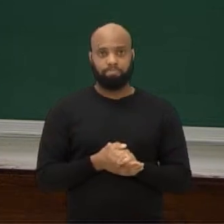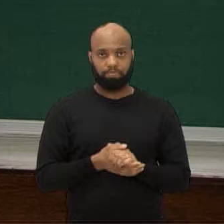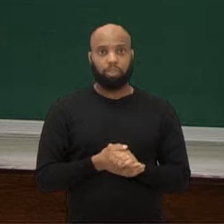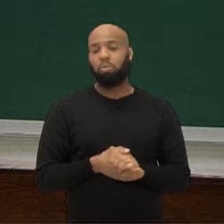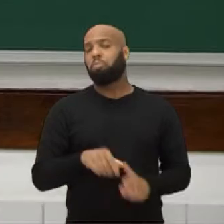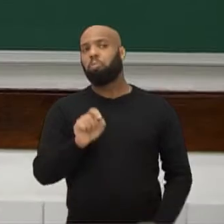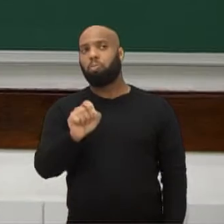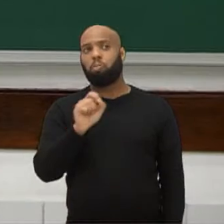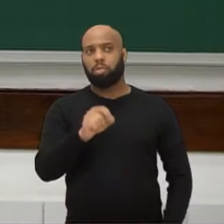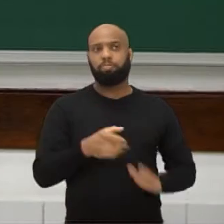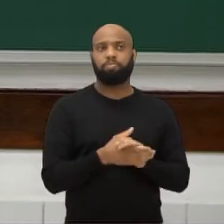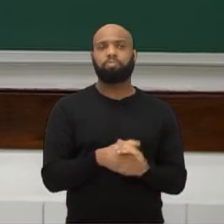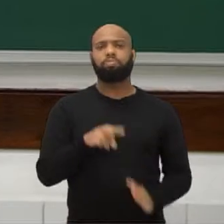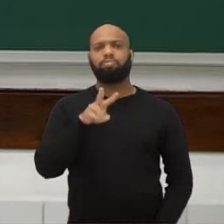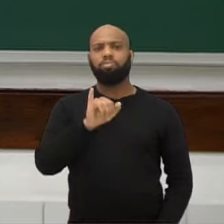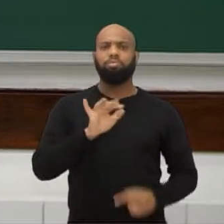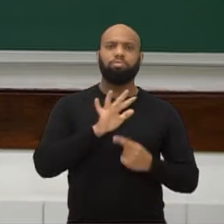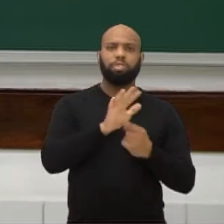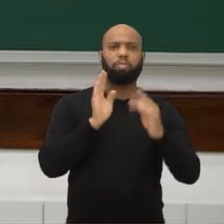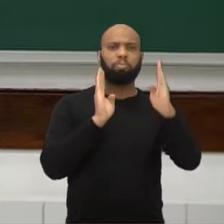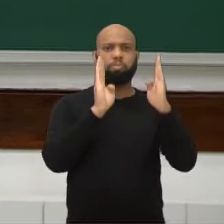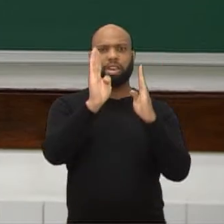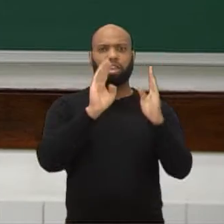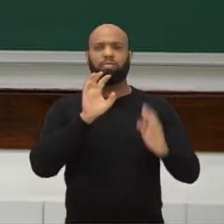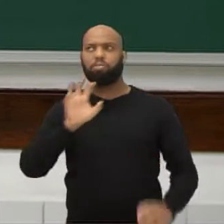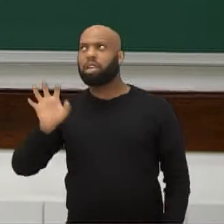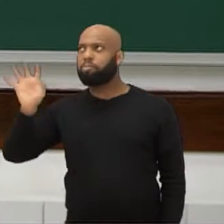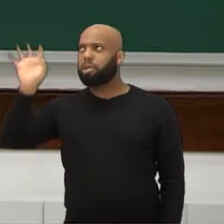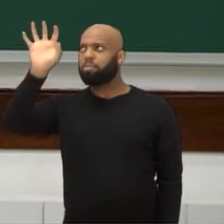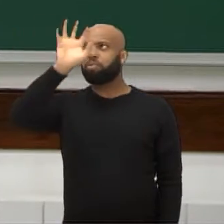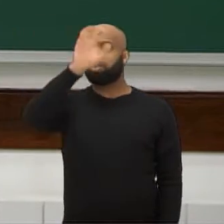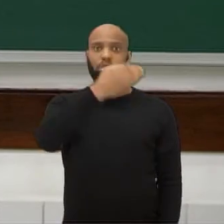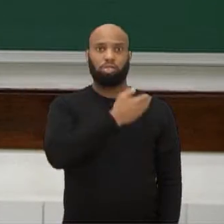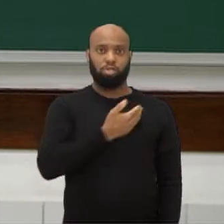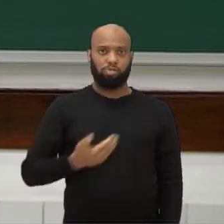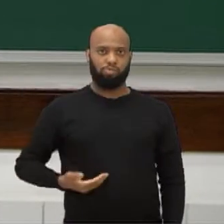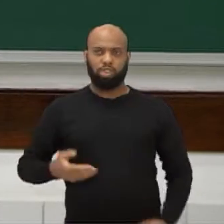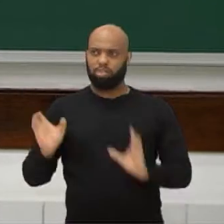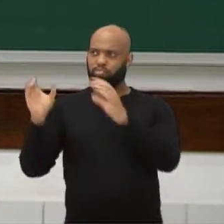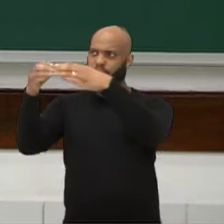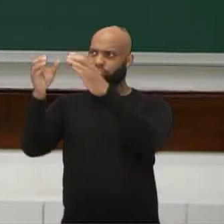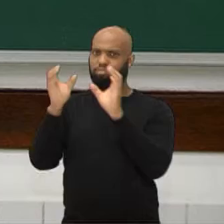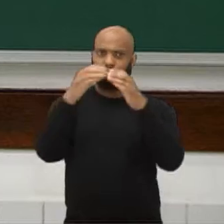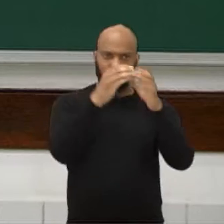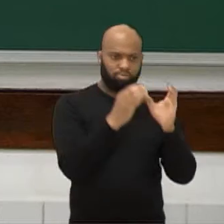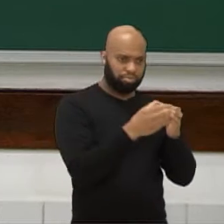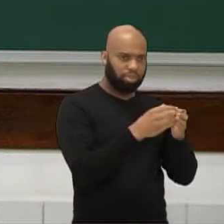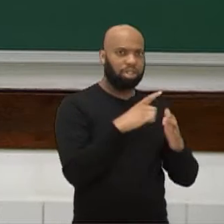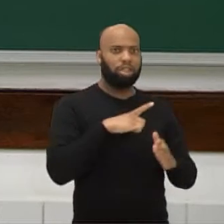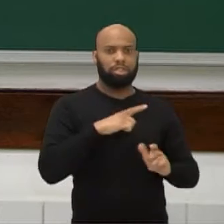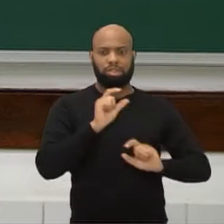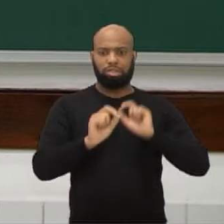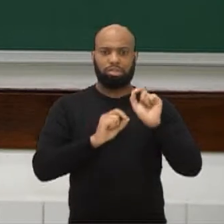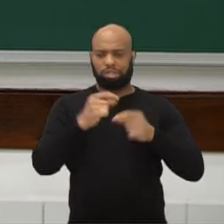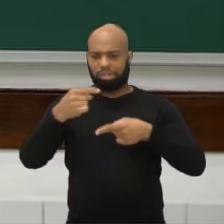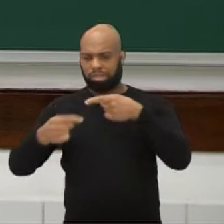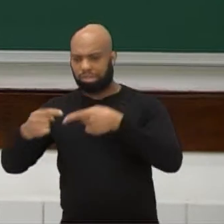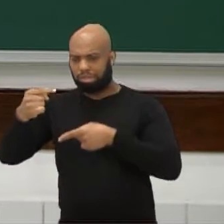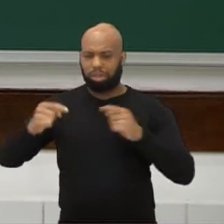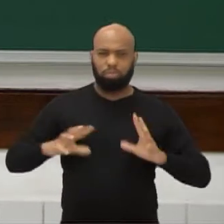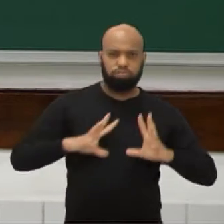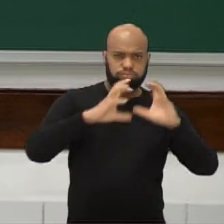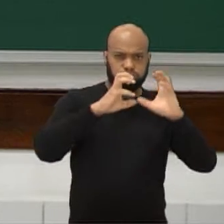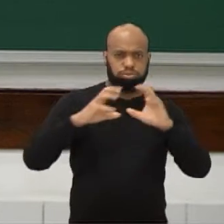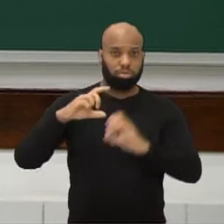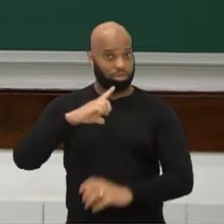conhecido. Vai dizer o quê? Que o período regencial foi um período de tensão política. Um período onde teve vários